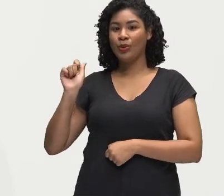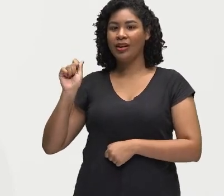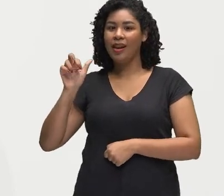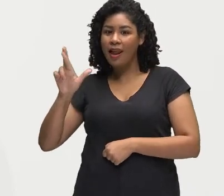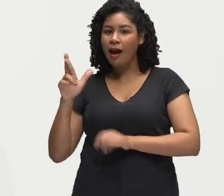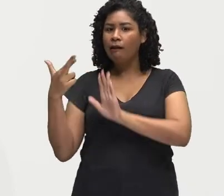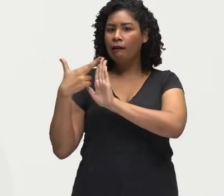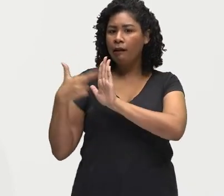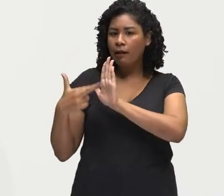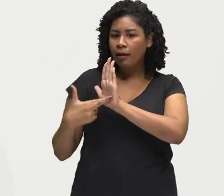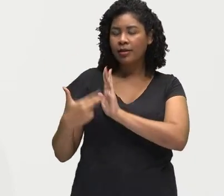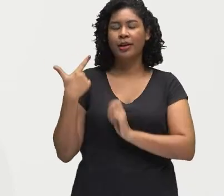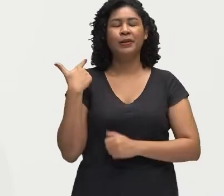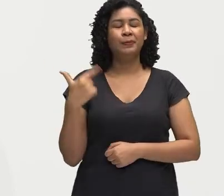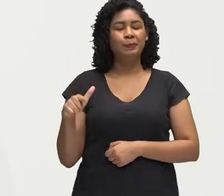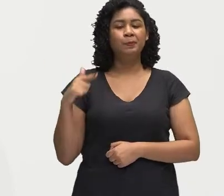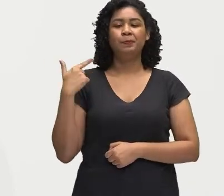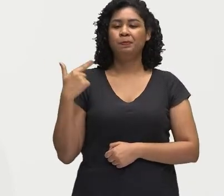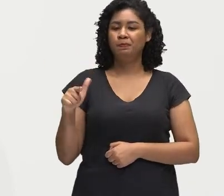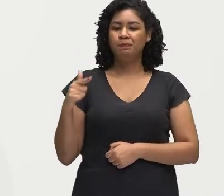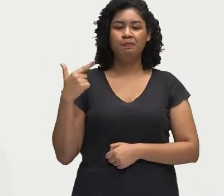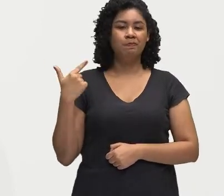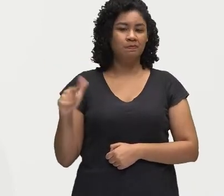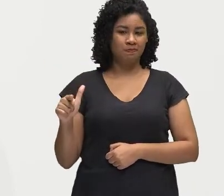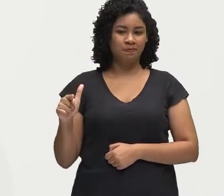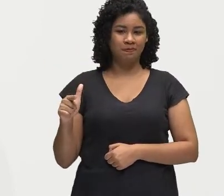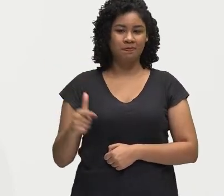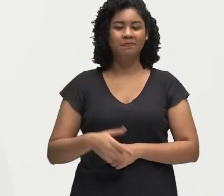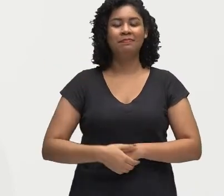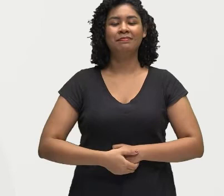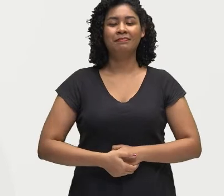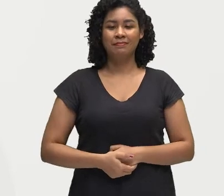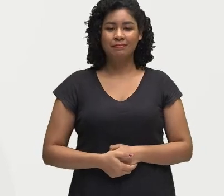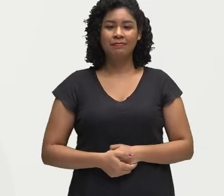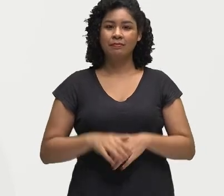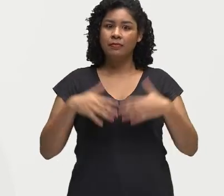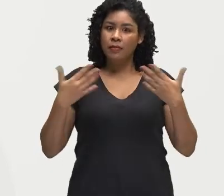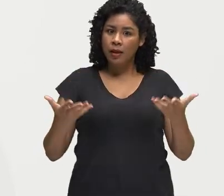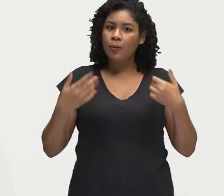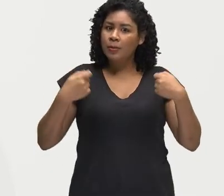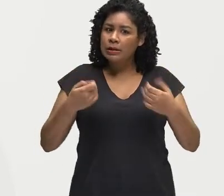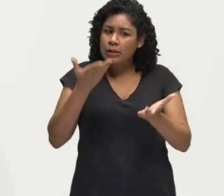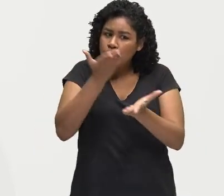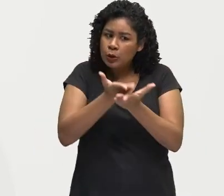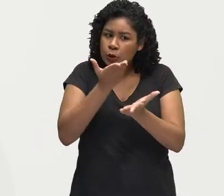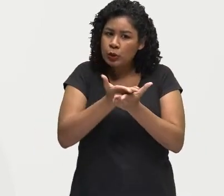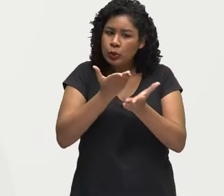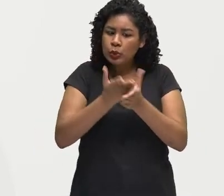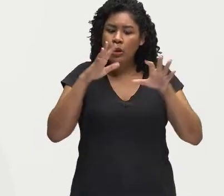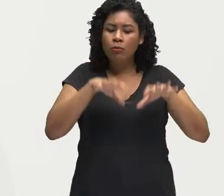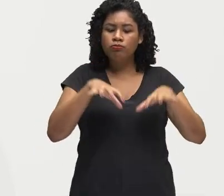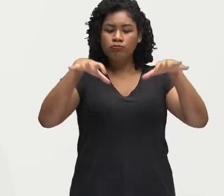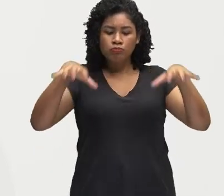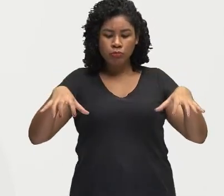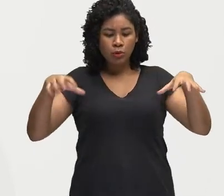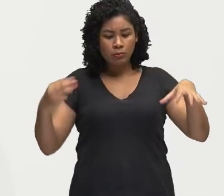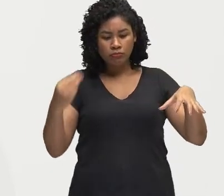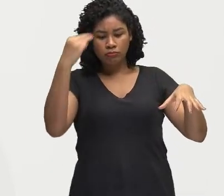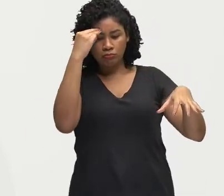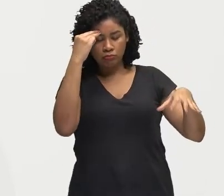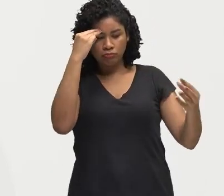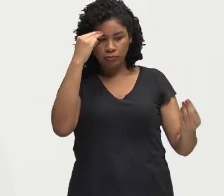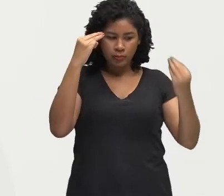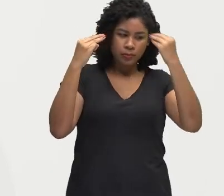Não possuem regra. Tudo bem? Então, tem que estudar, tem que memorizar um pouquinho esses